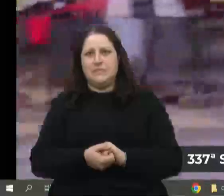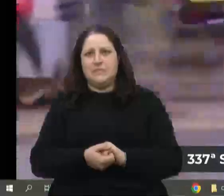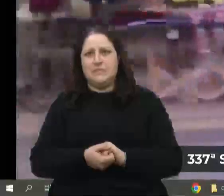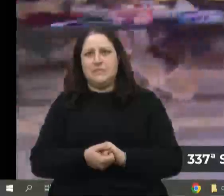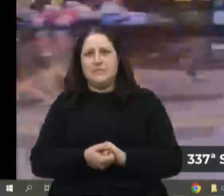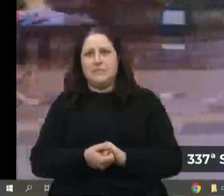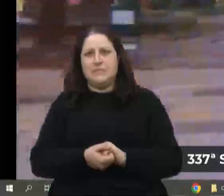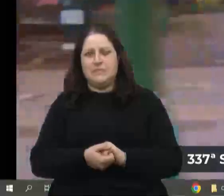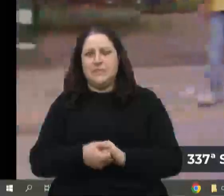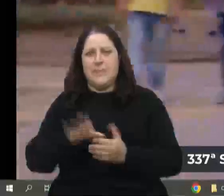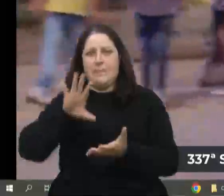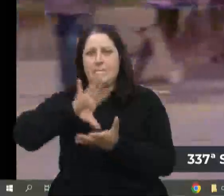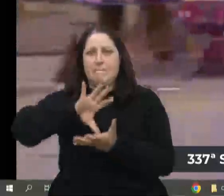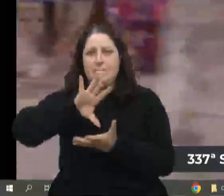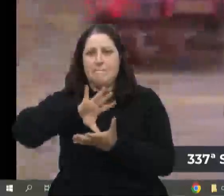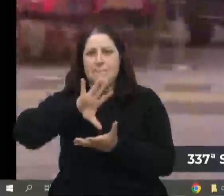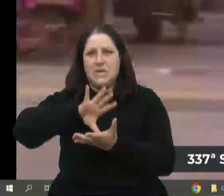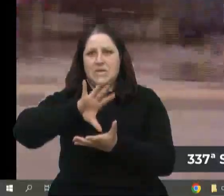Na praça